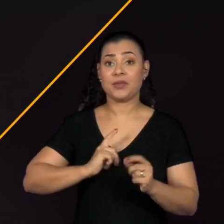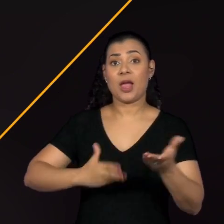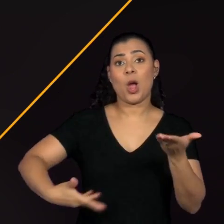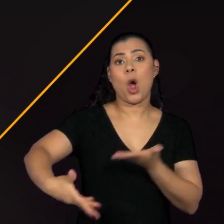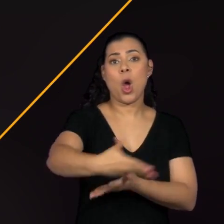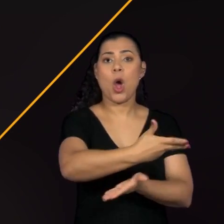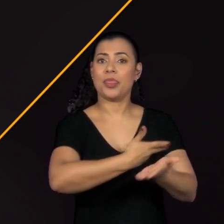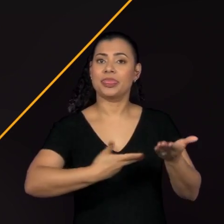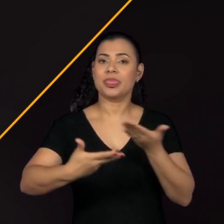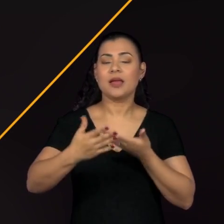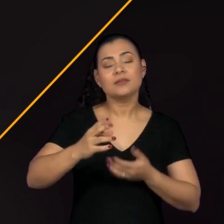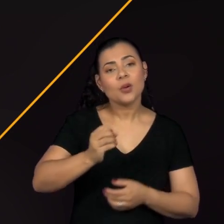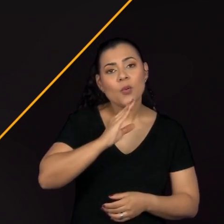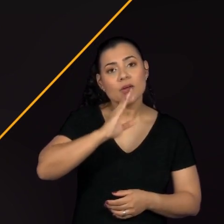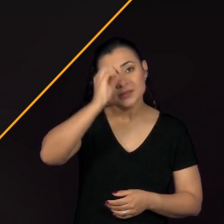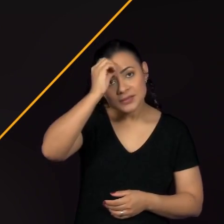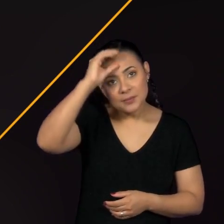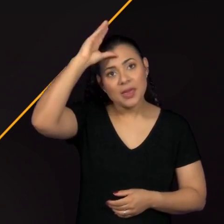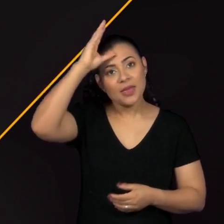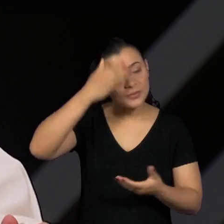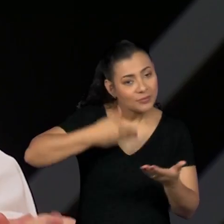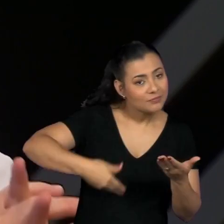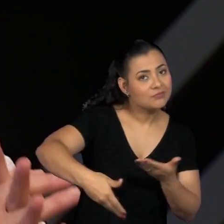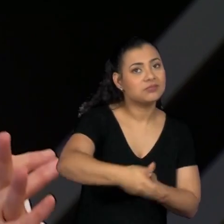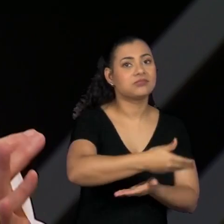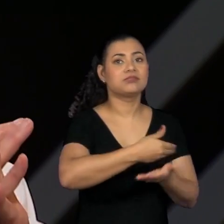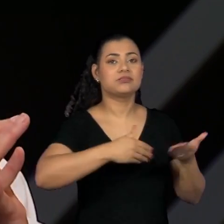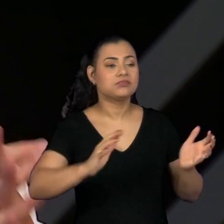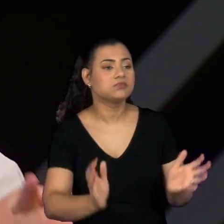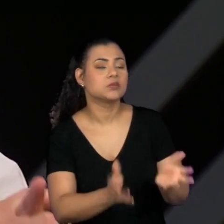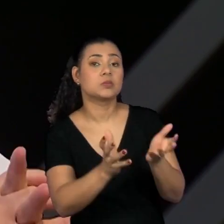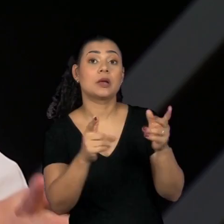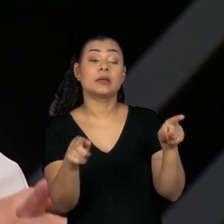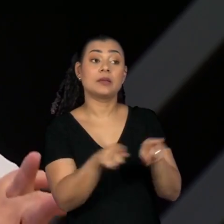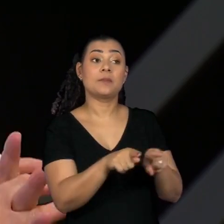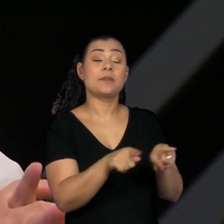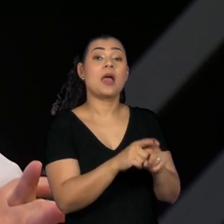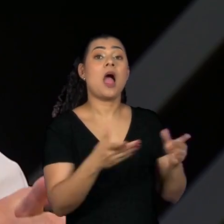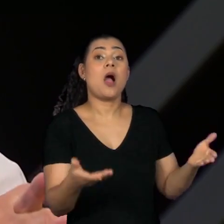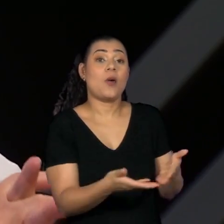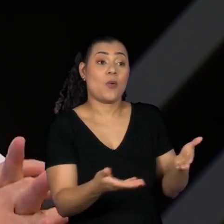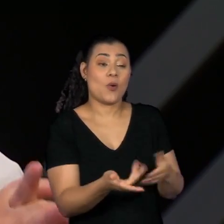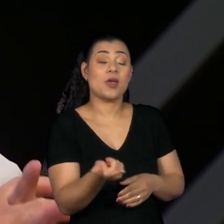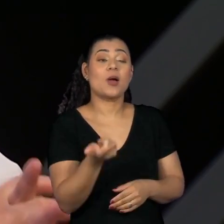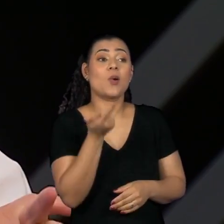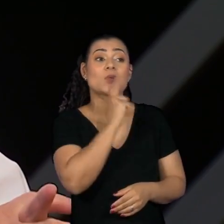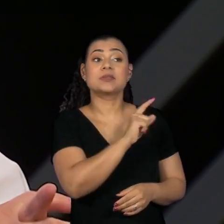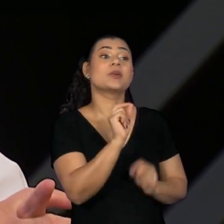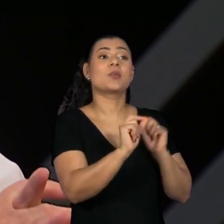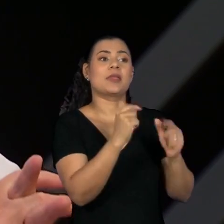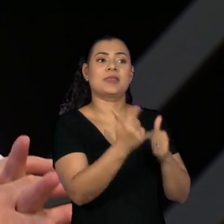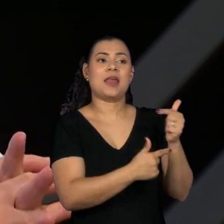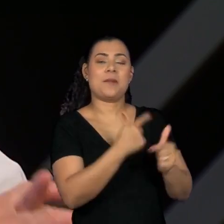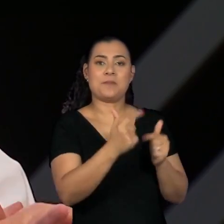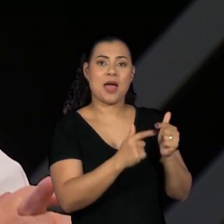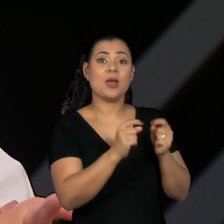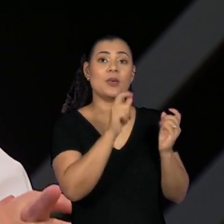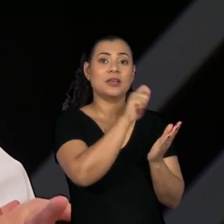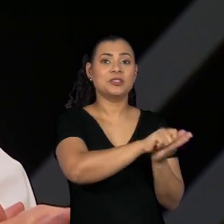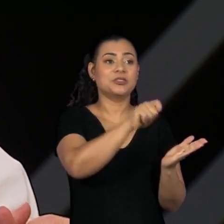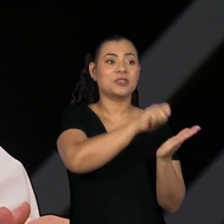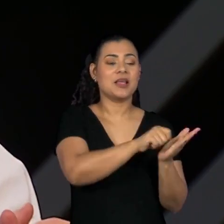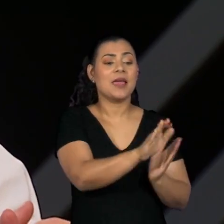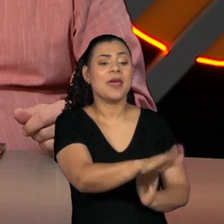de construção de conhecimento. E agora nós estamos com um trabalho com